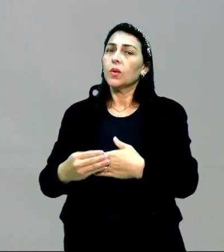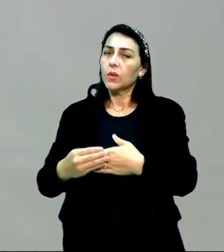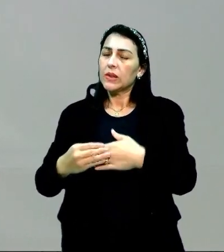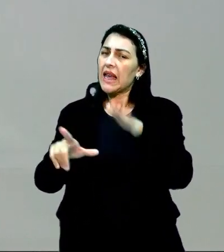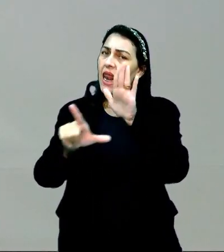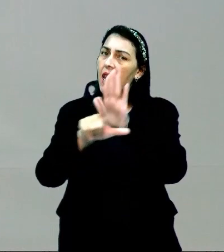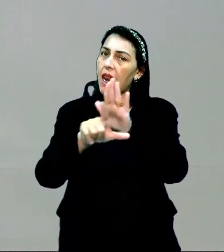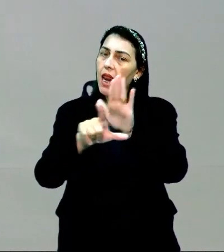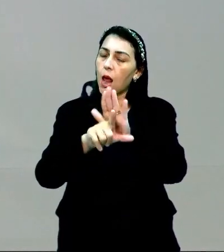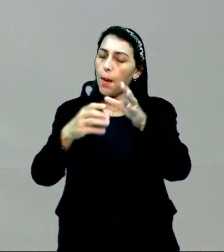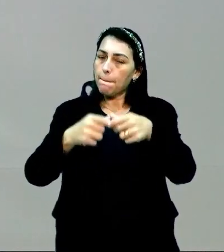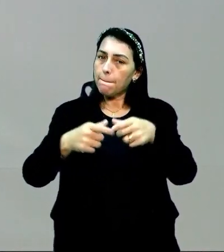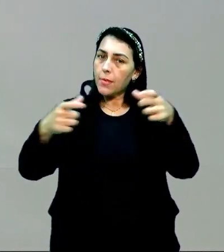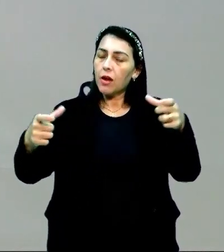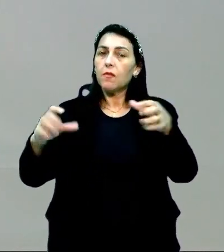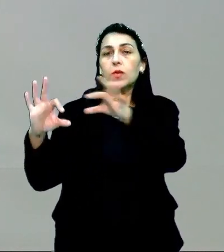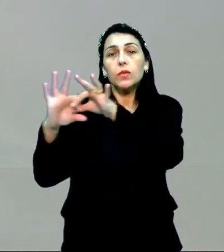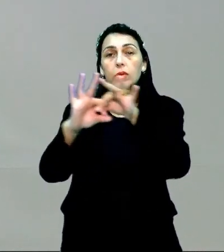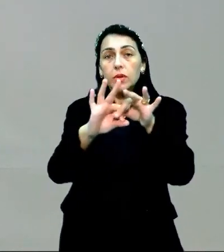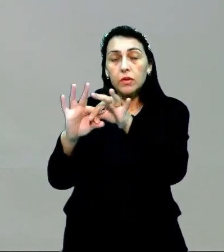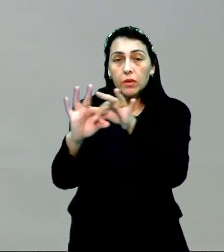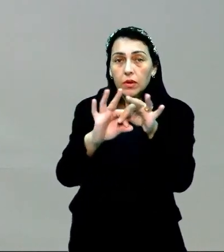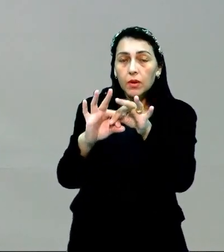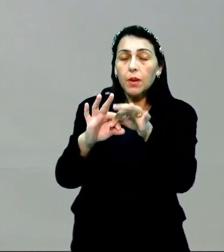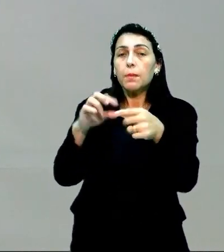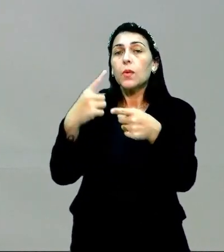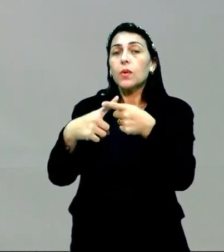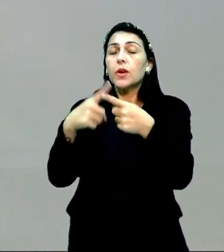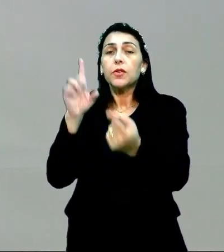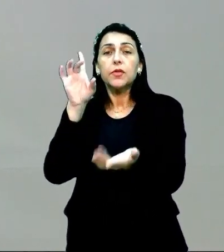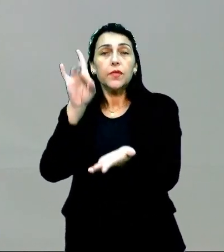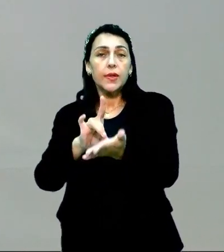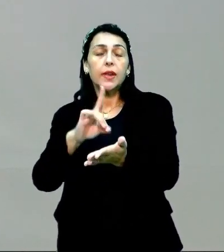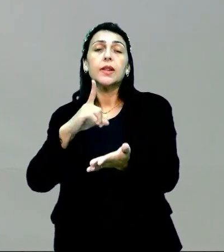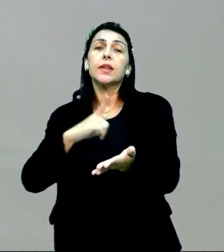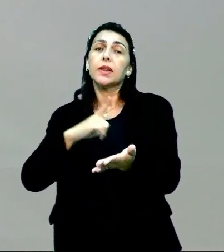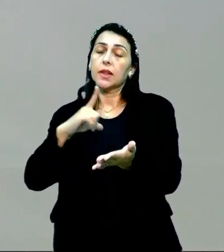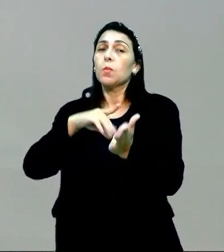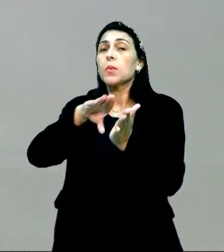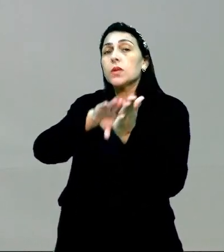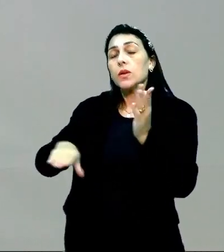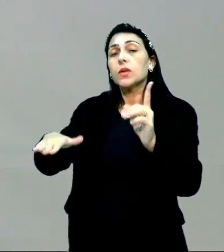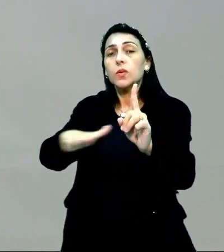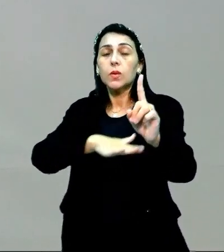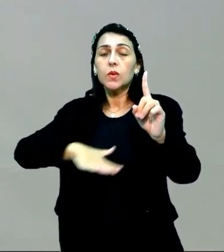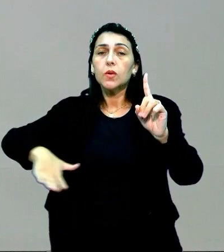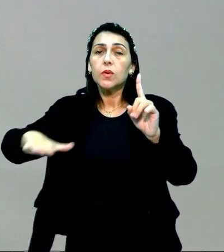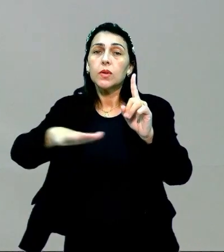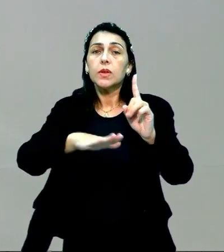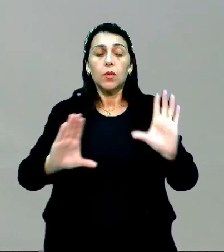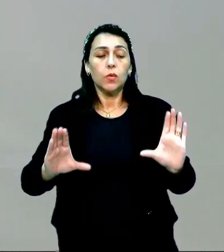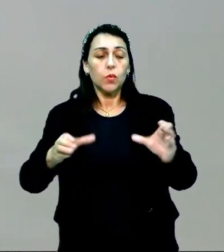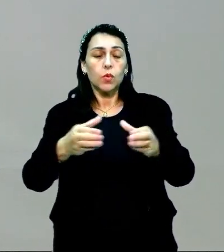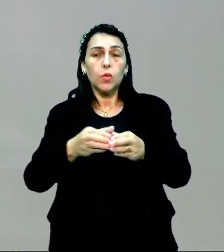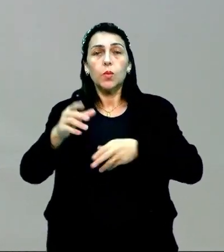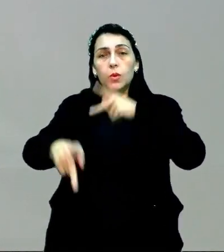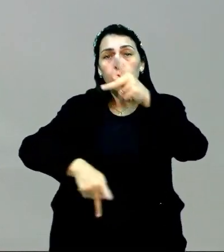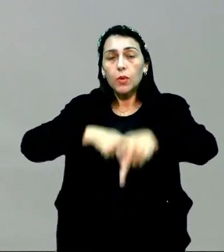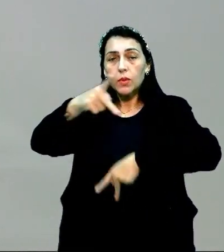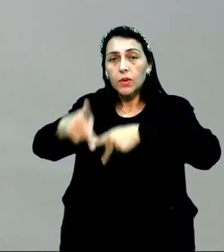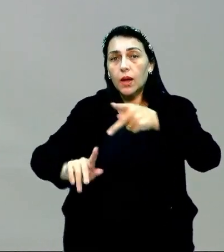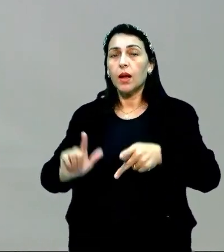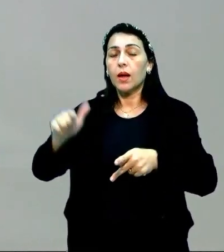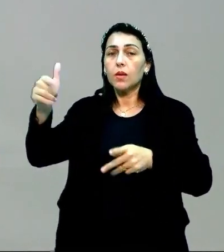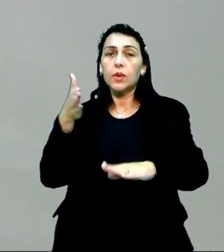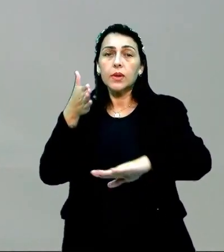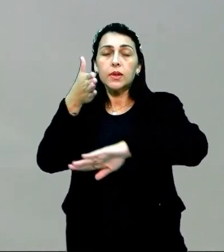as leis e aí ela fez uma contextualização porque realmente existe uma exclusão social de uma parcela da população em